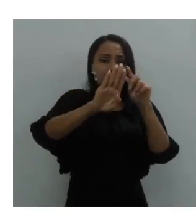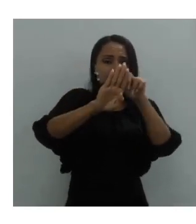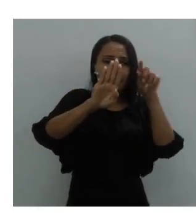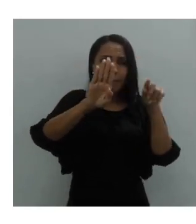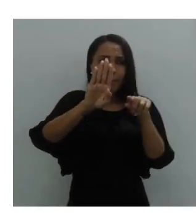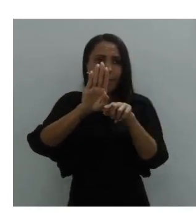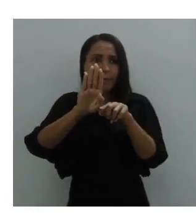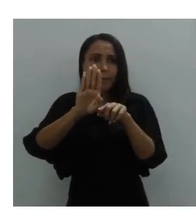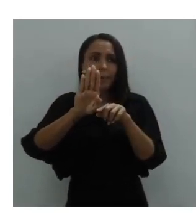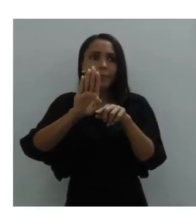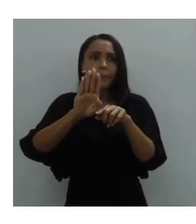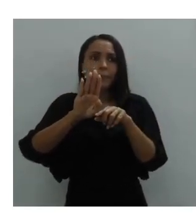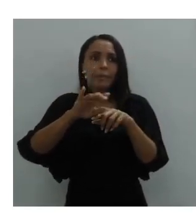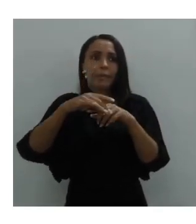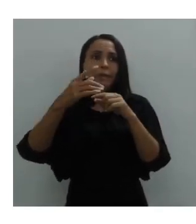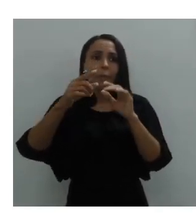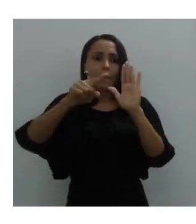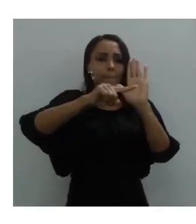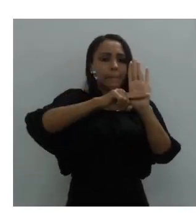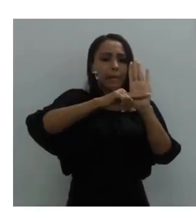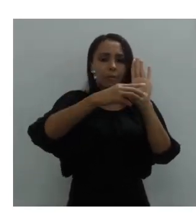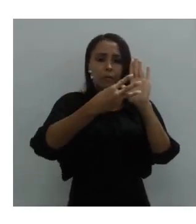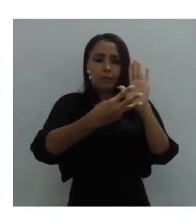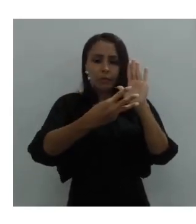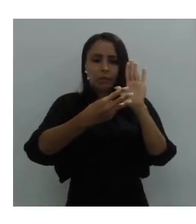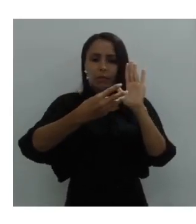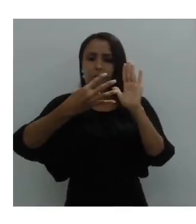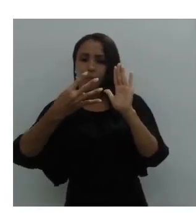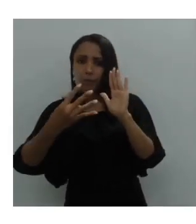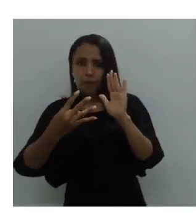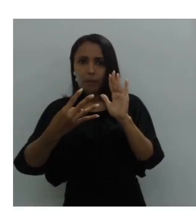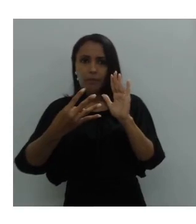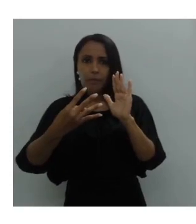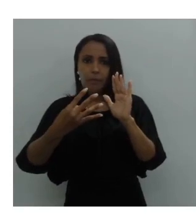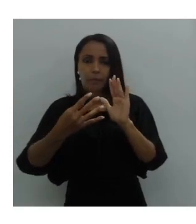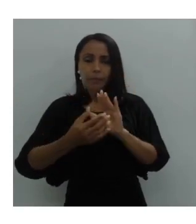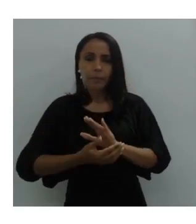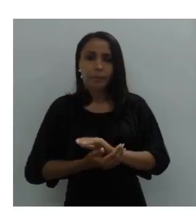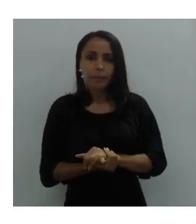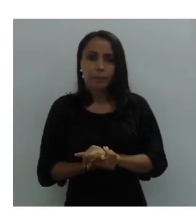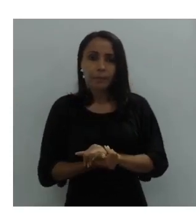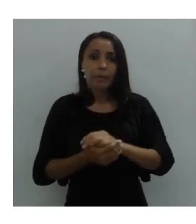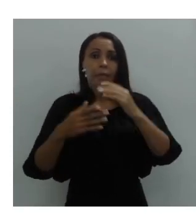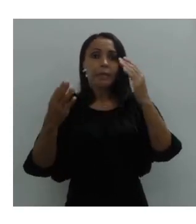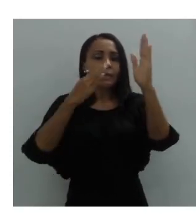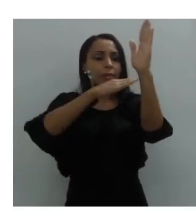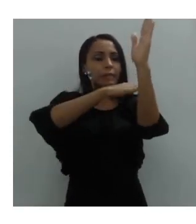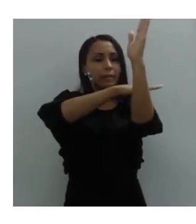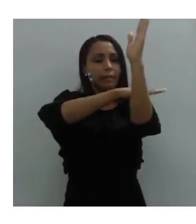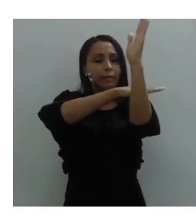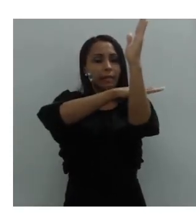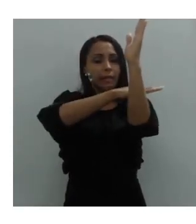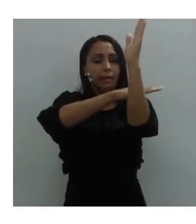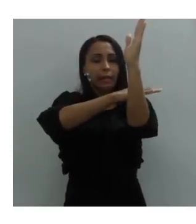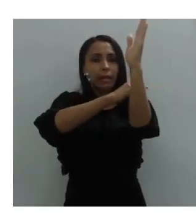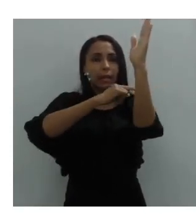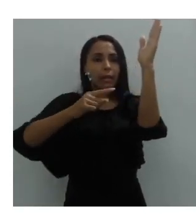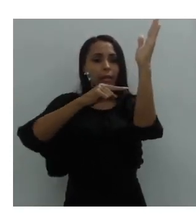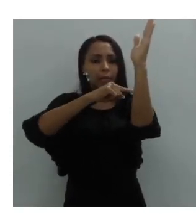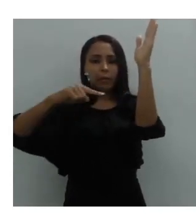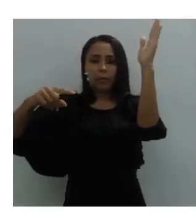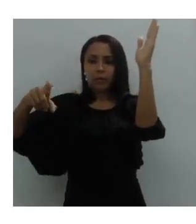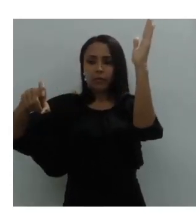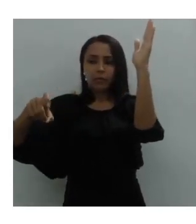você vai ver que tem lá menos 3, que seria o eixo do x, e você tem aí o